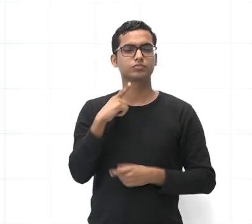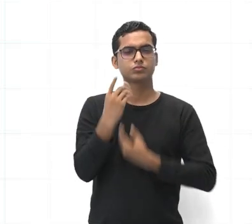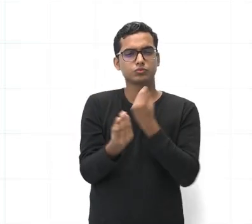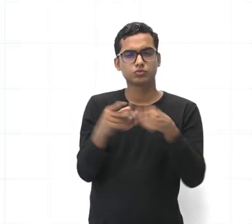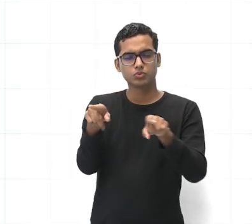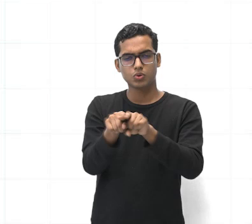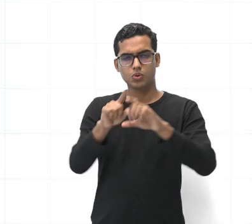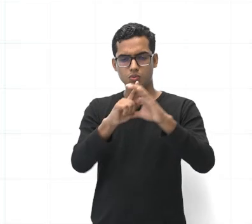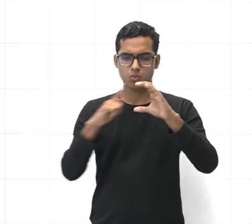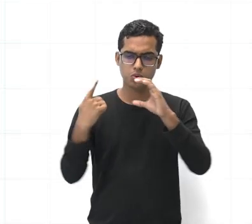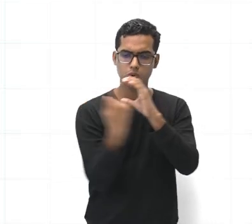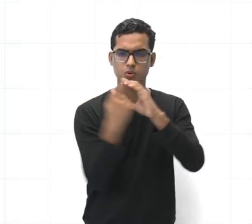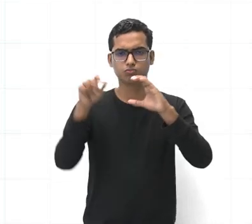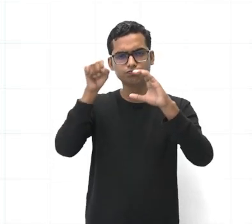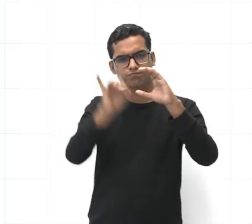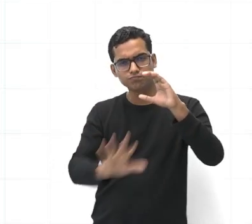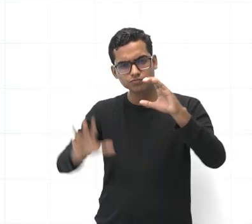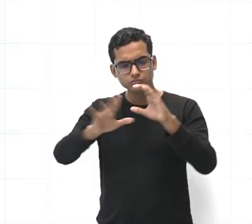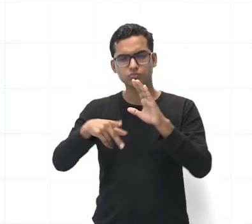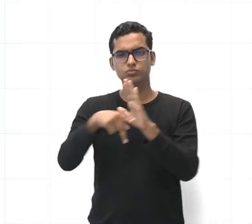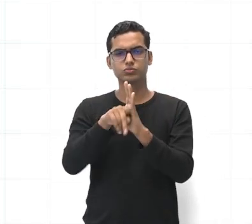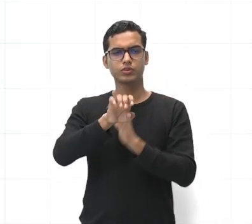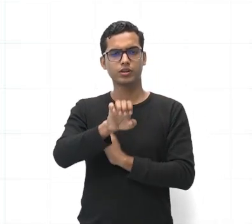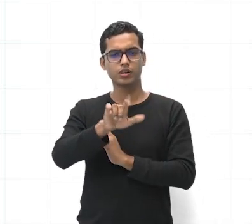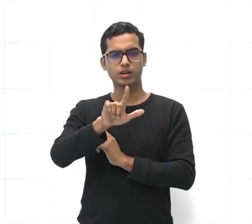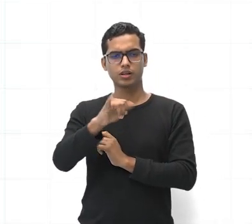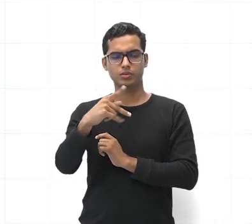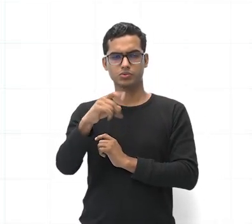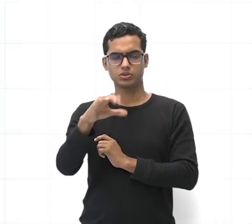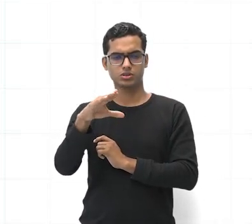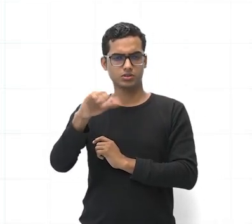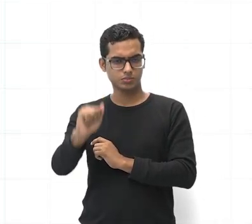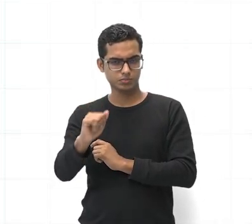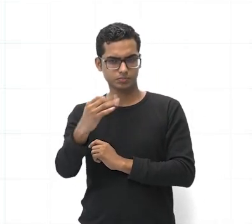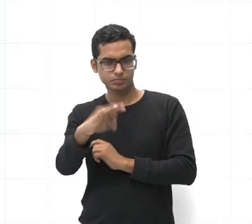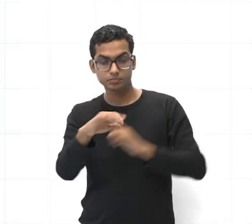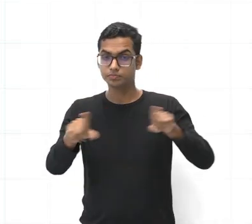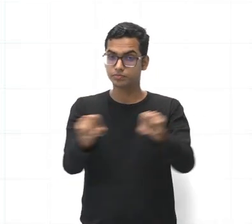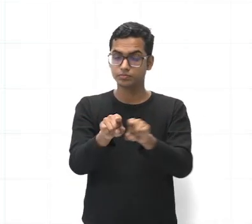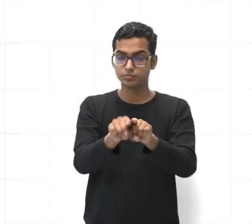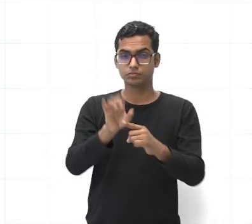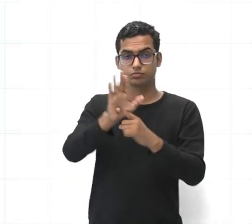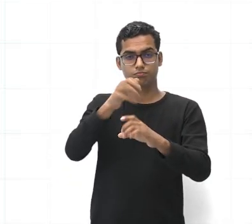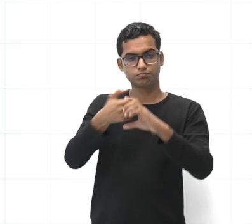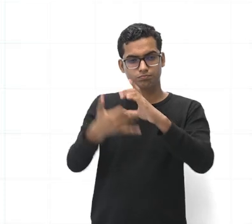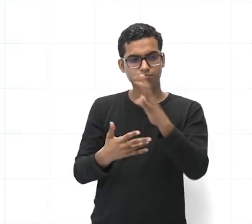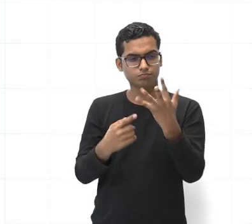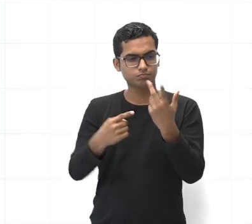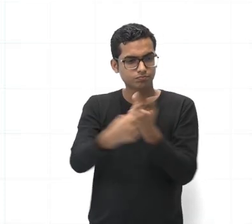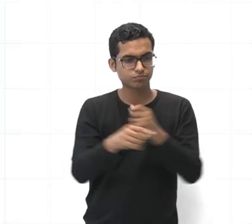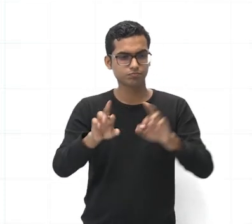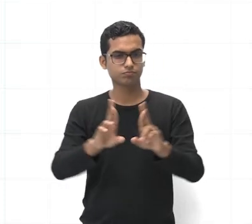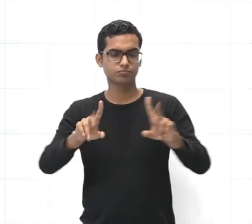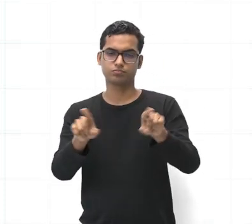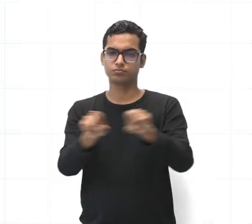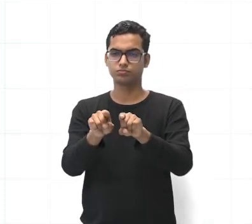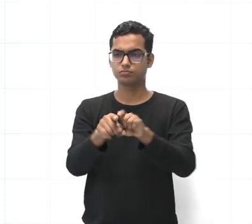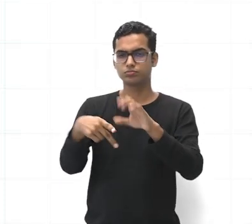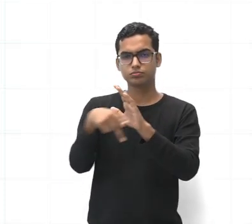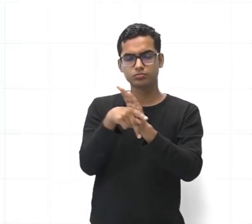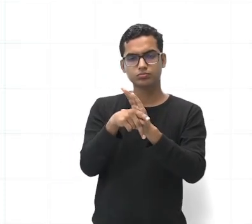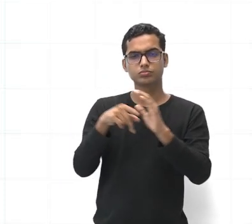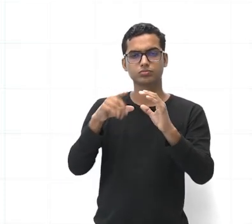figura geométrica de forma elíptica, demonstrando as diferenças entre os